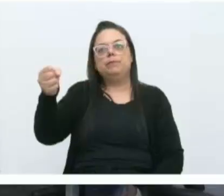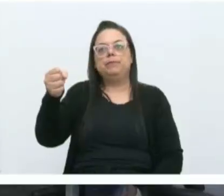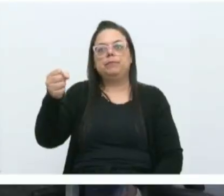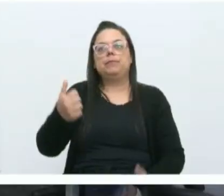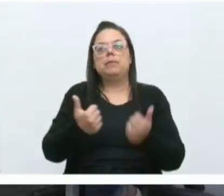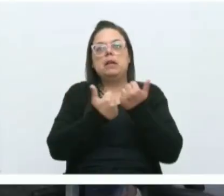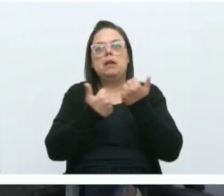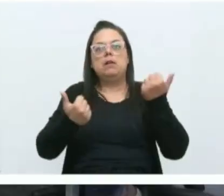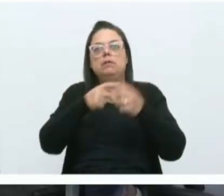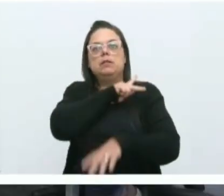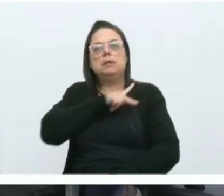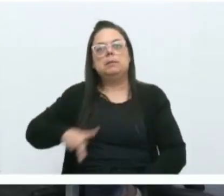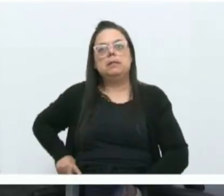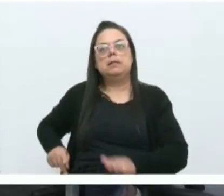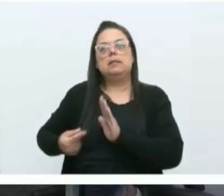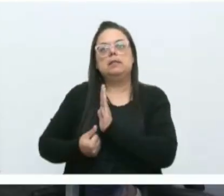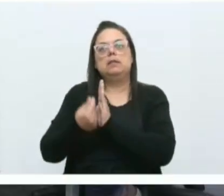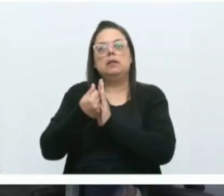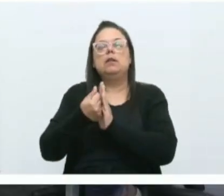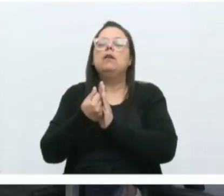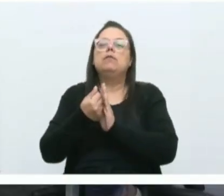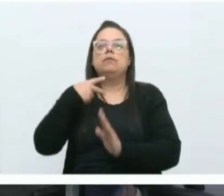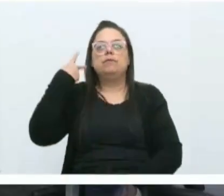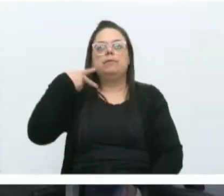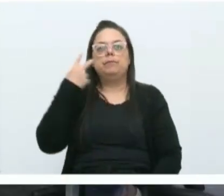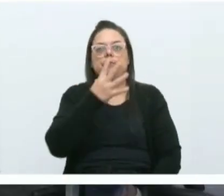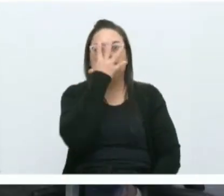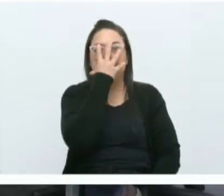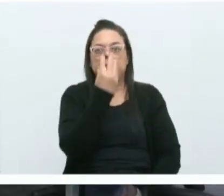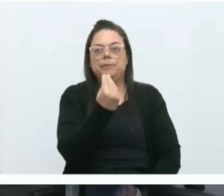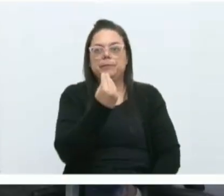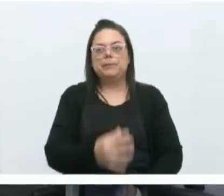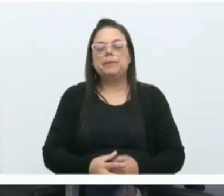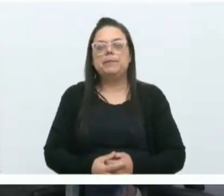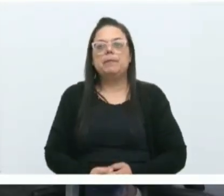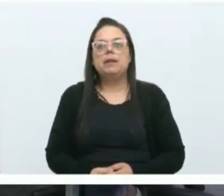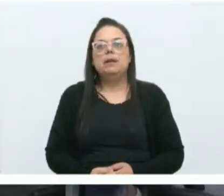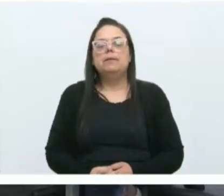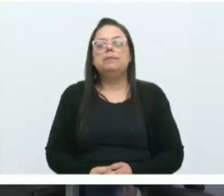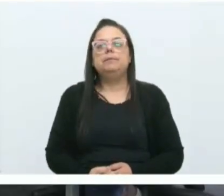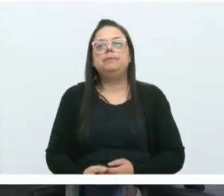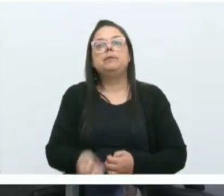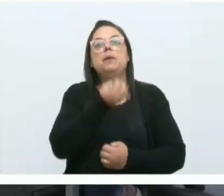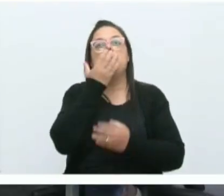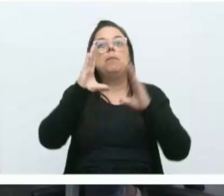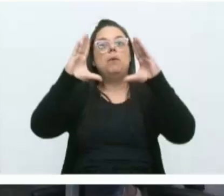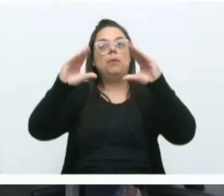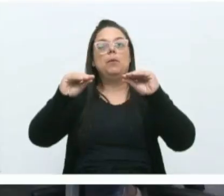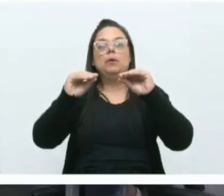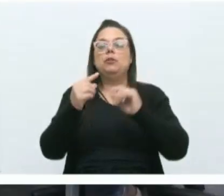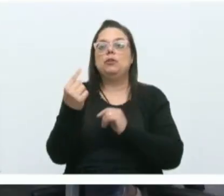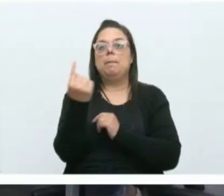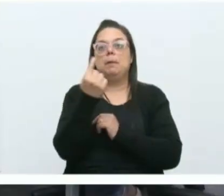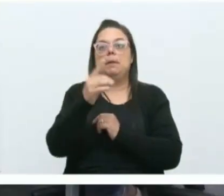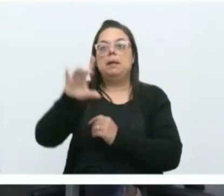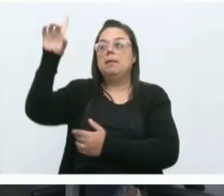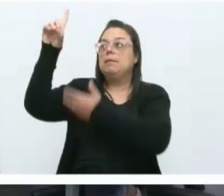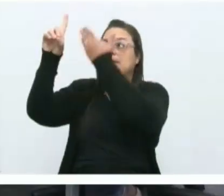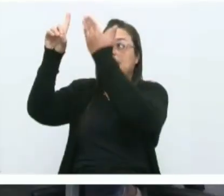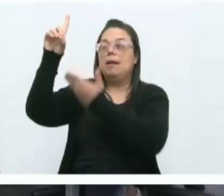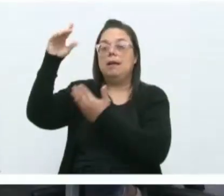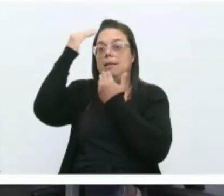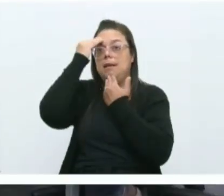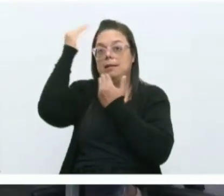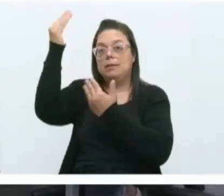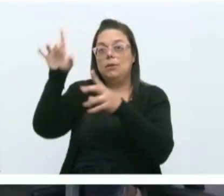vice-presidente da Comissão de Finanças, vereador Fábio Davan. Boa noite. Primeiramente, agradecer a Deus,